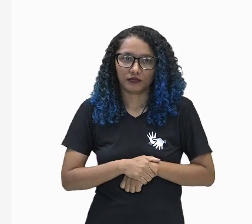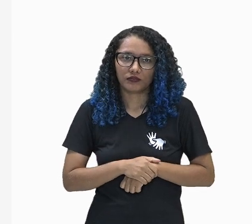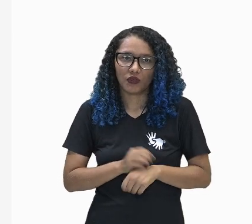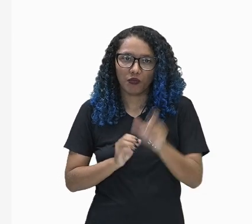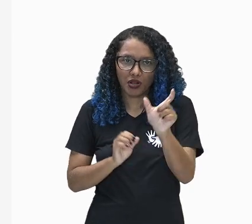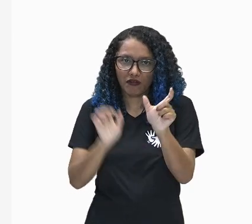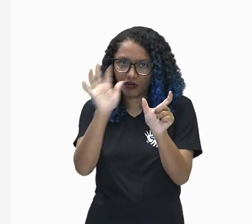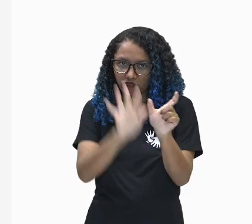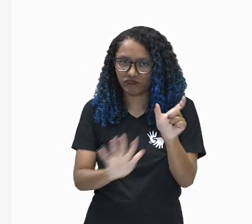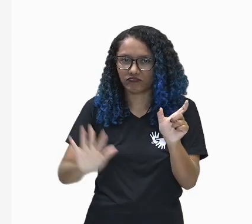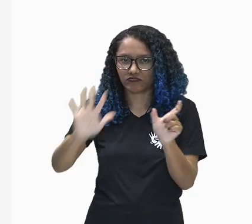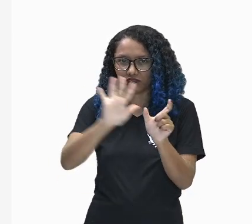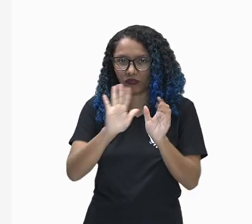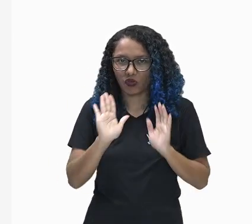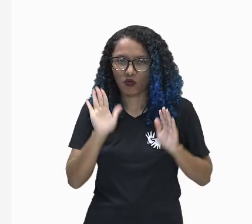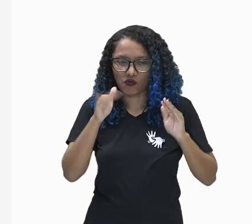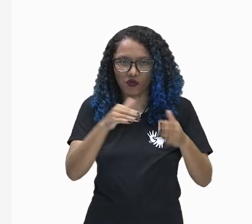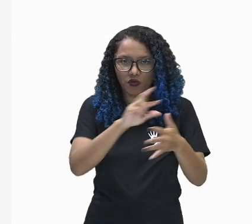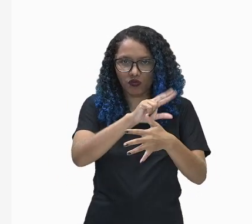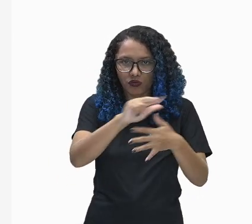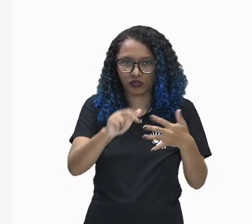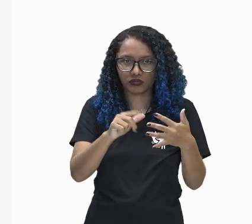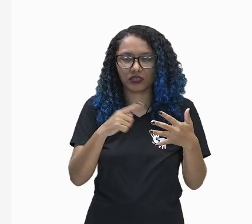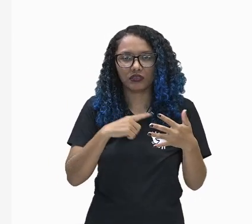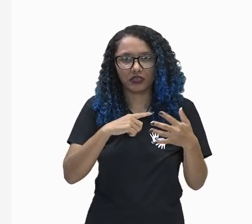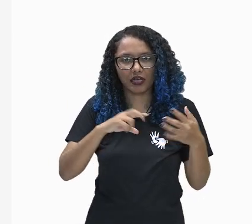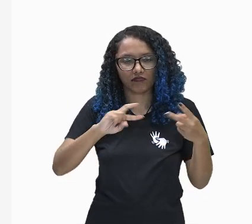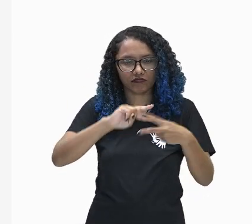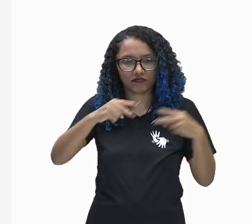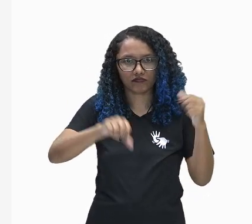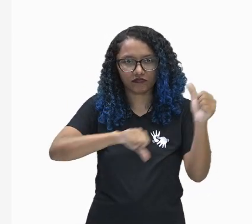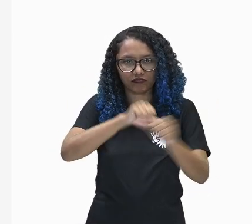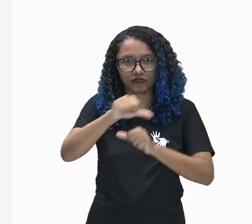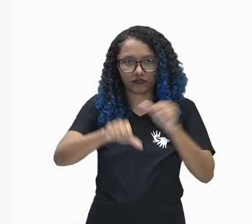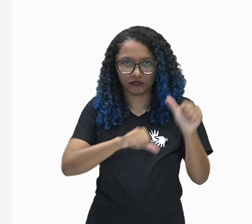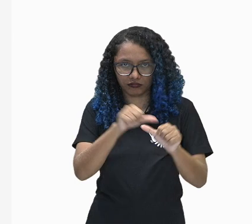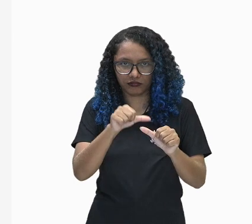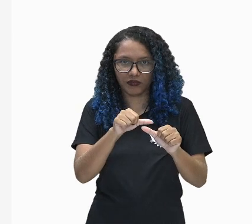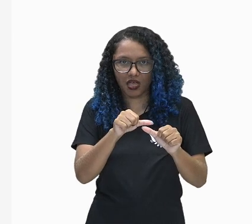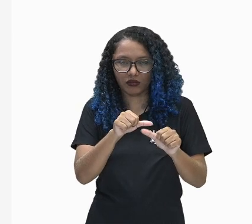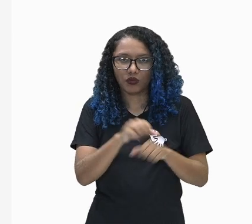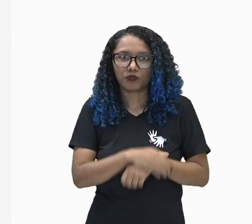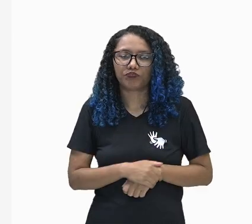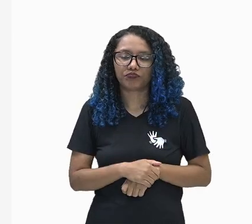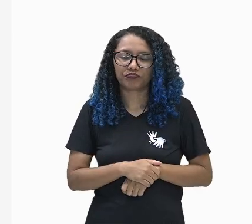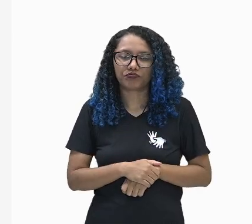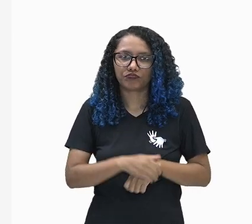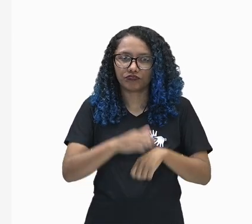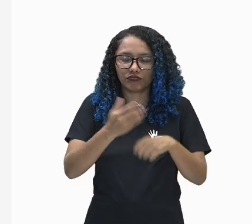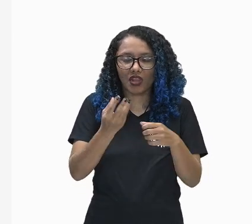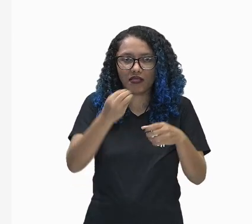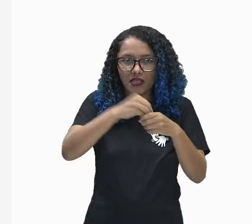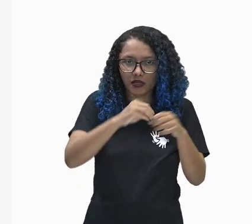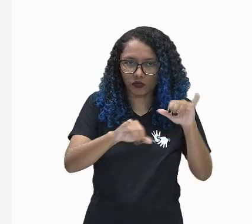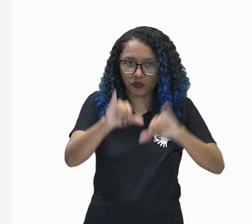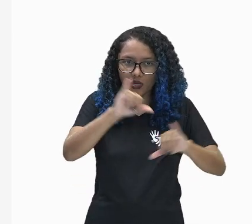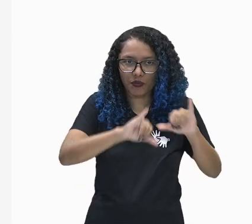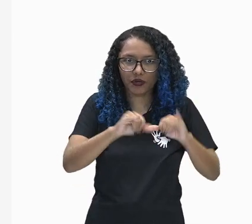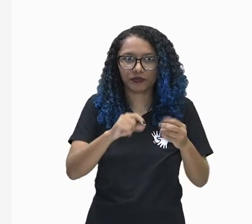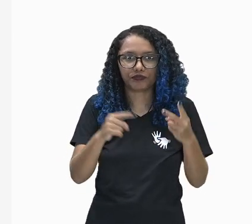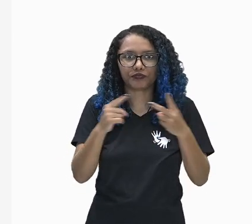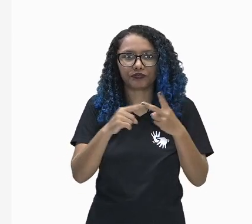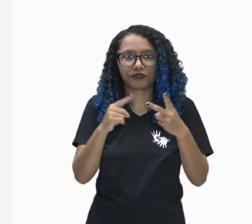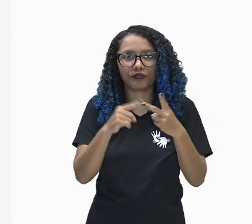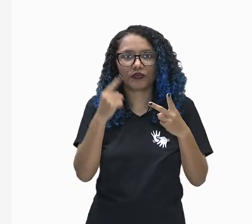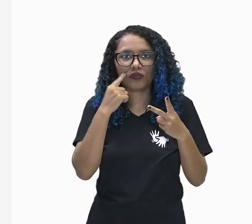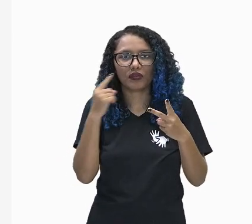abrangente para organismos com DNA modificado artificialmente. Nós temos aí os cisgênicos, que são